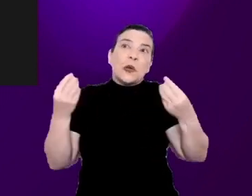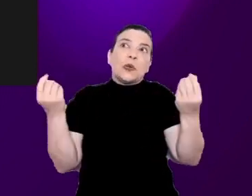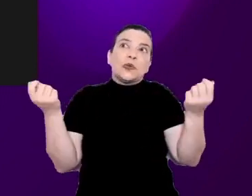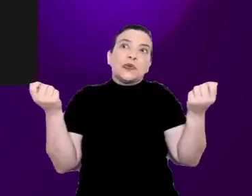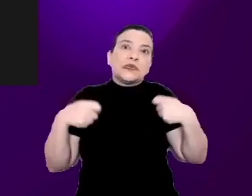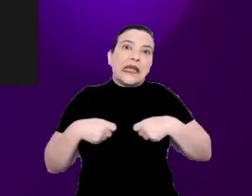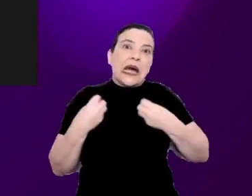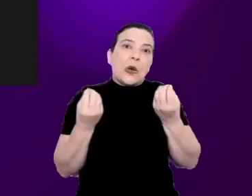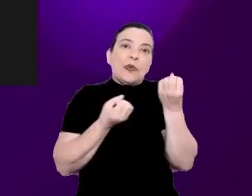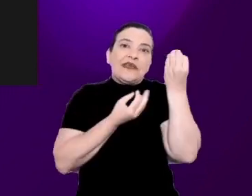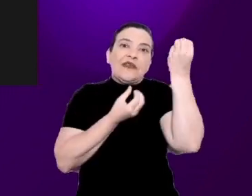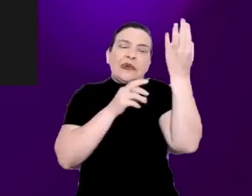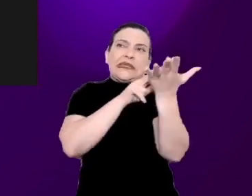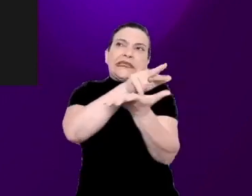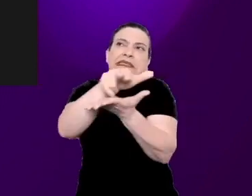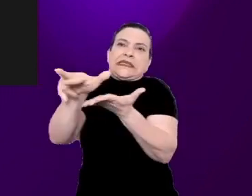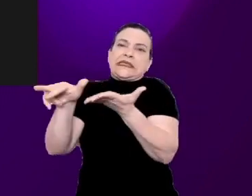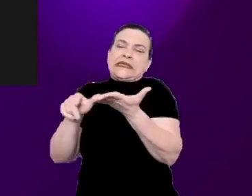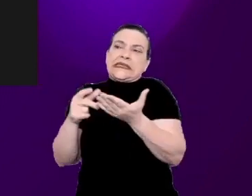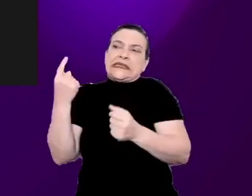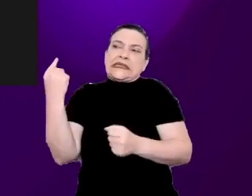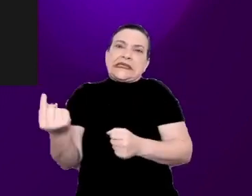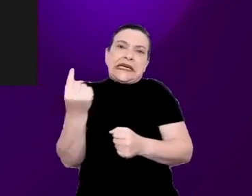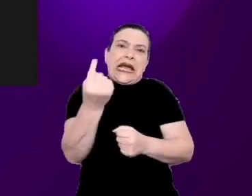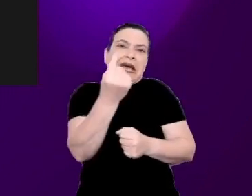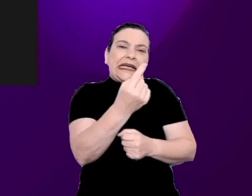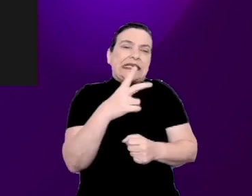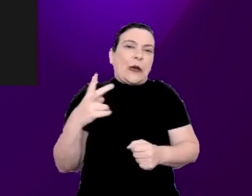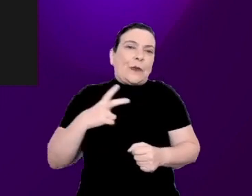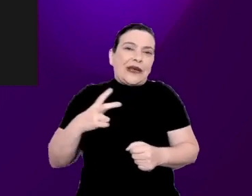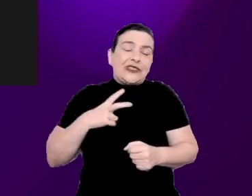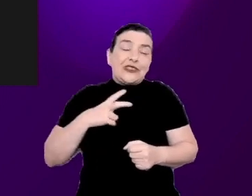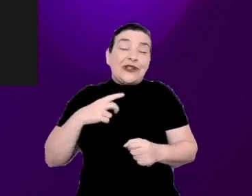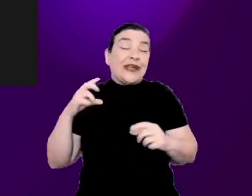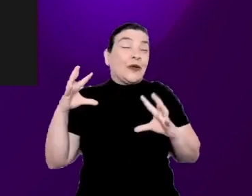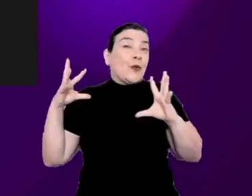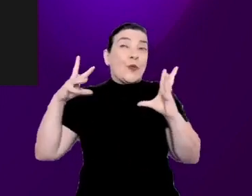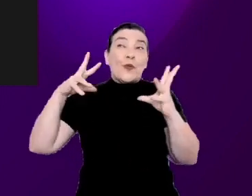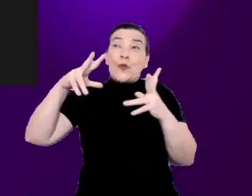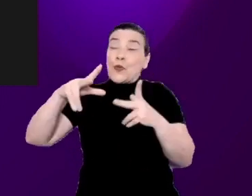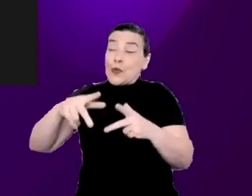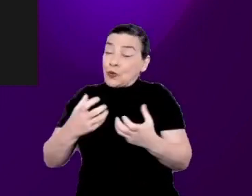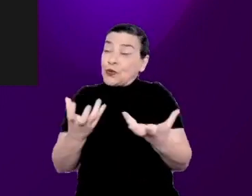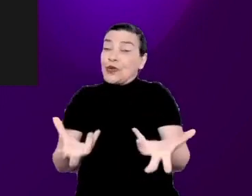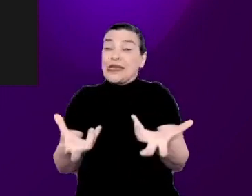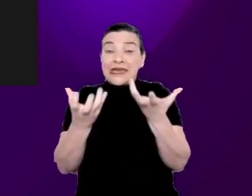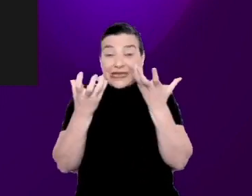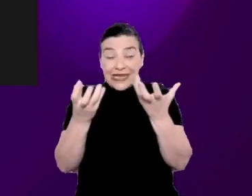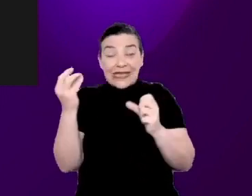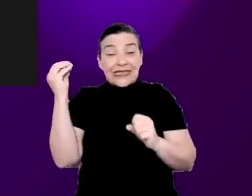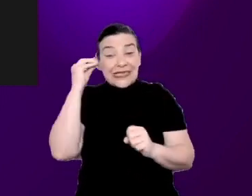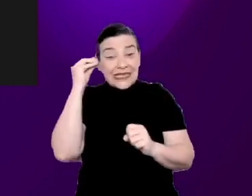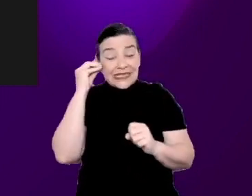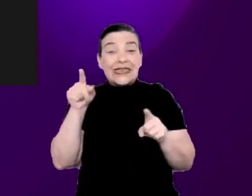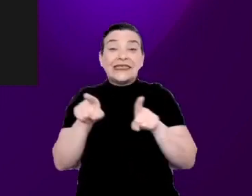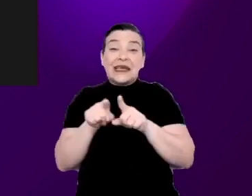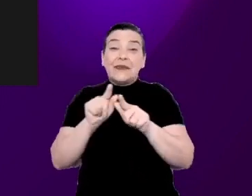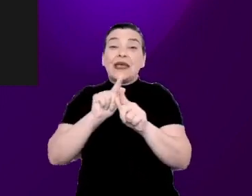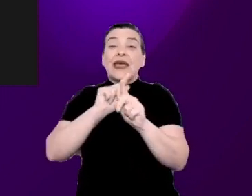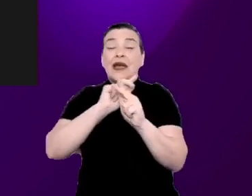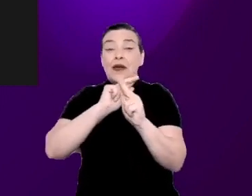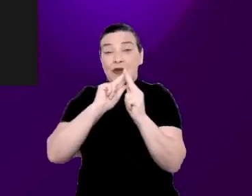armazenar dados clínicos com semântica. Isso é o que o mundo inteiro está tentando fazer, isso é o que a UHG quer fazer, isso